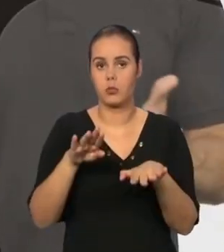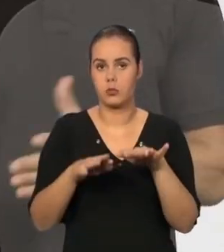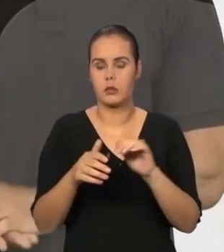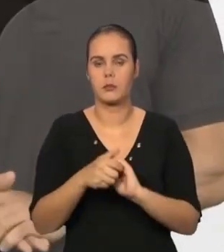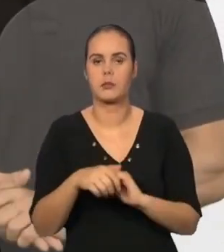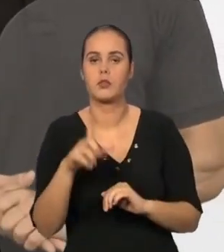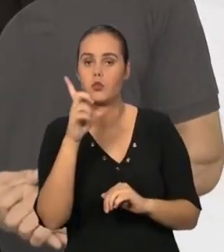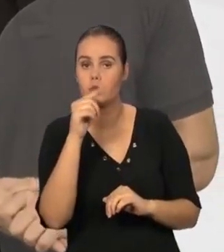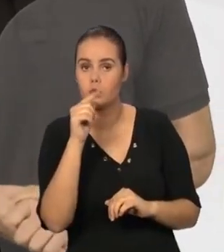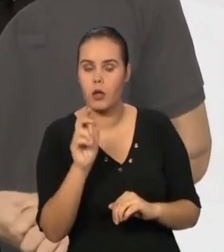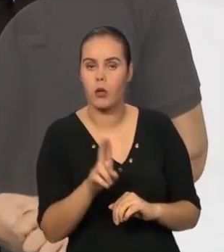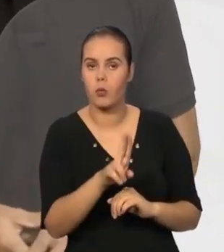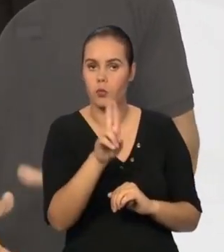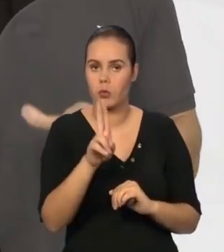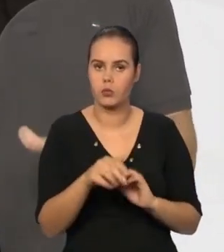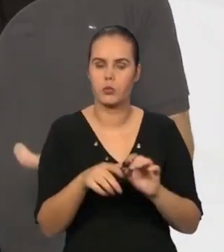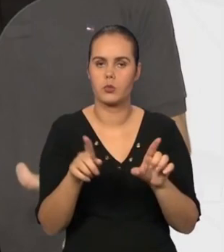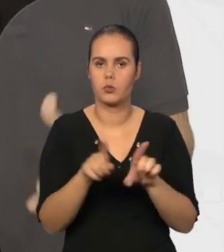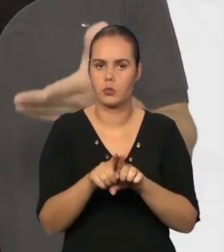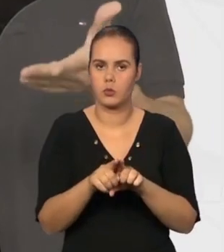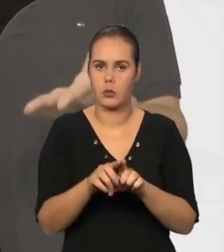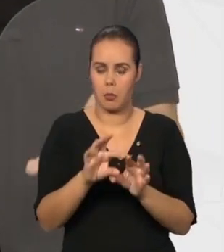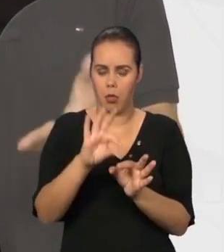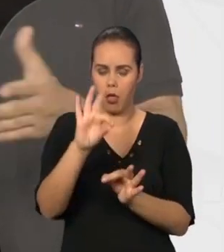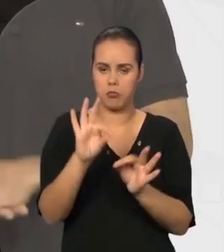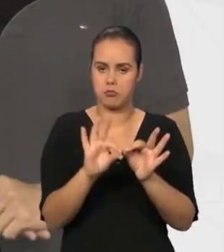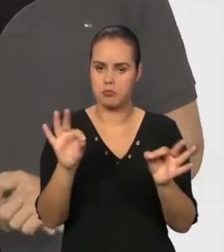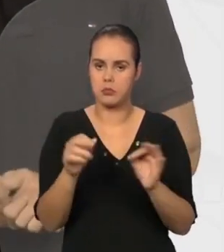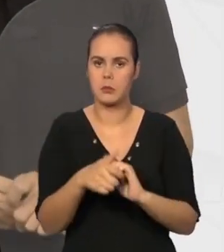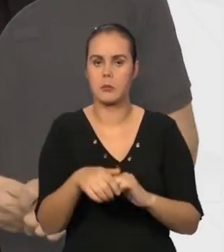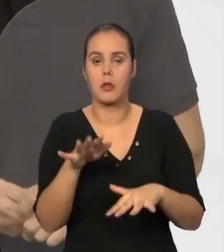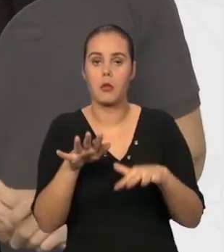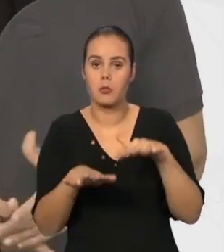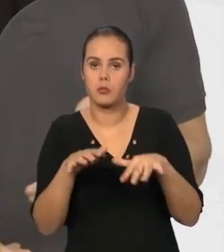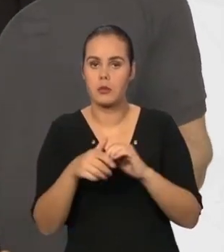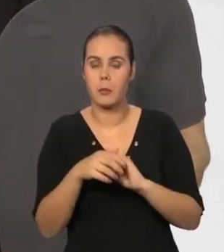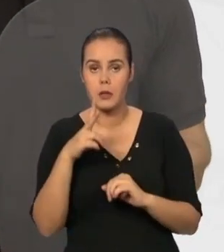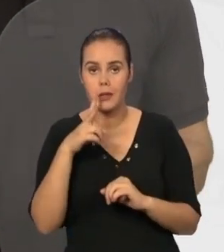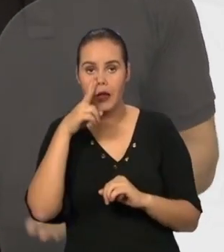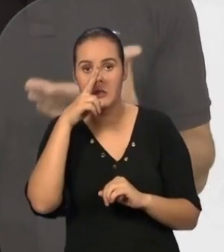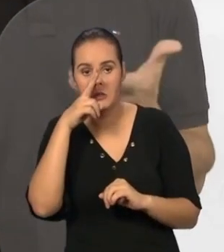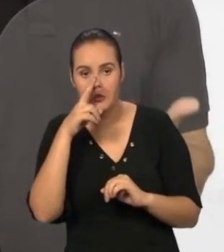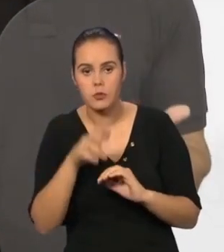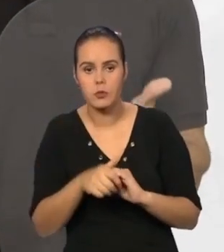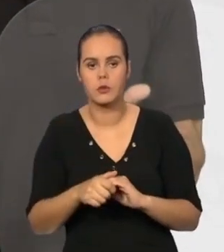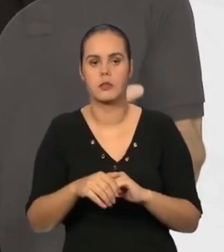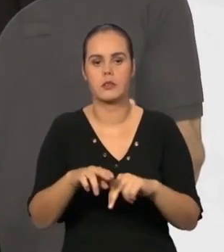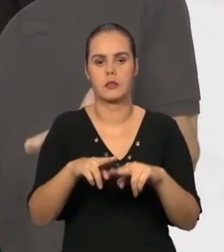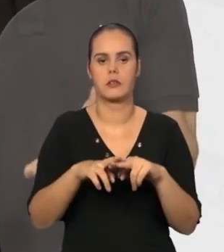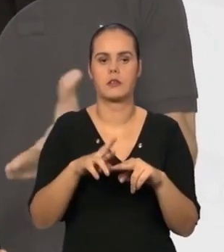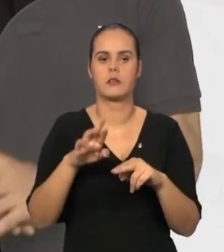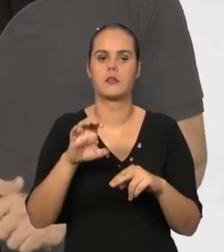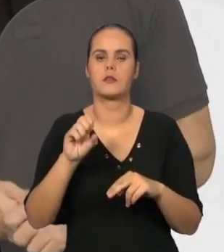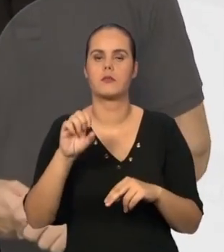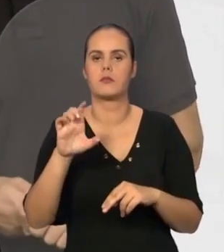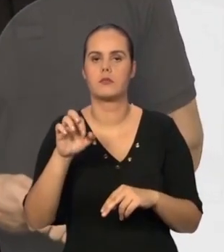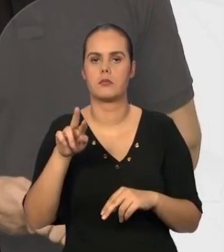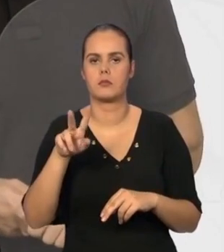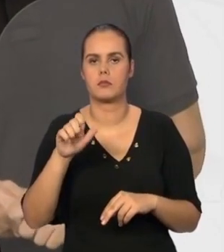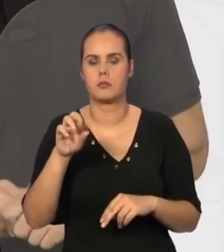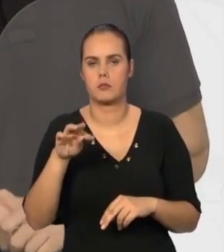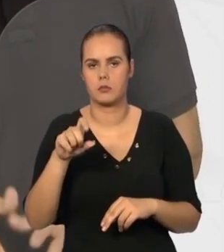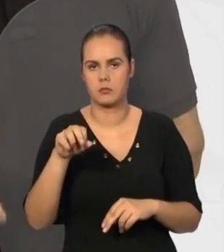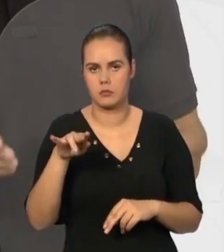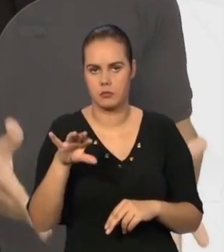disso, o dimensionamento é influenciado pelas forças que incidem no reservatório. No caso dos reservatórios enterrados, por exemplo,